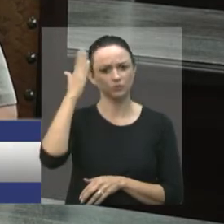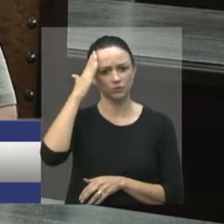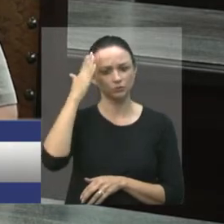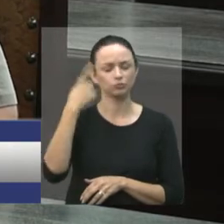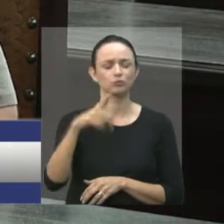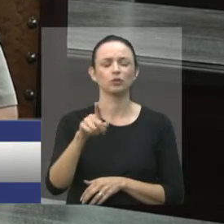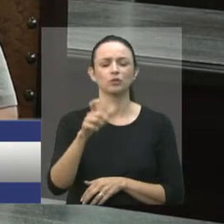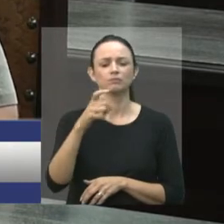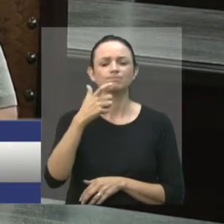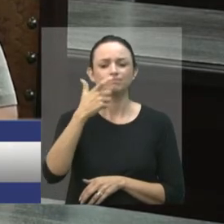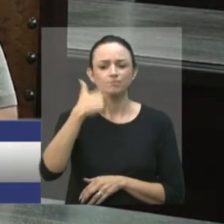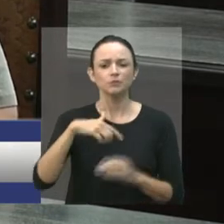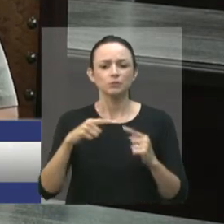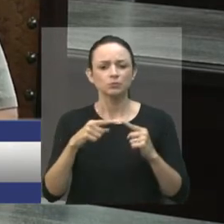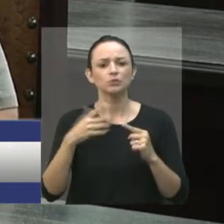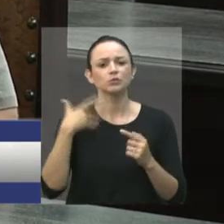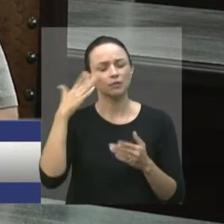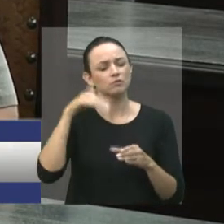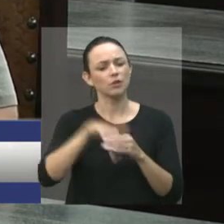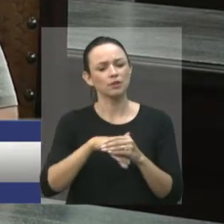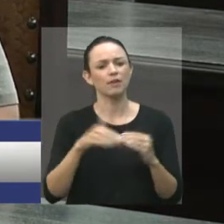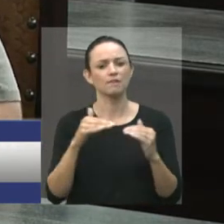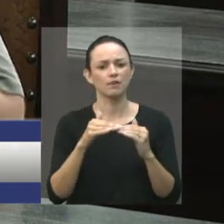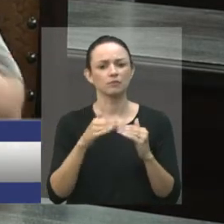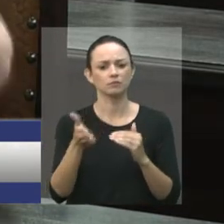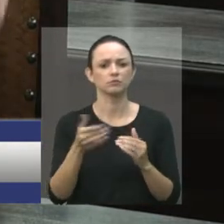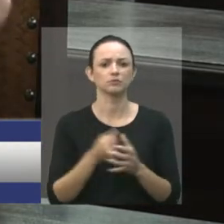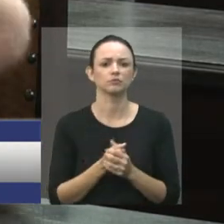que o senhor também queria votar a favor das emendas,